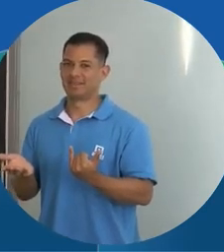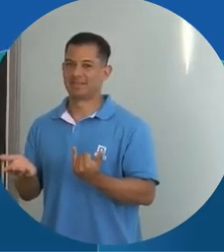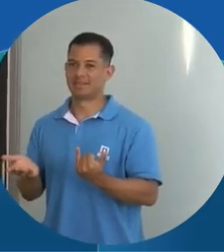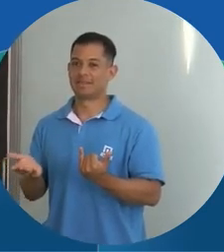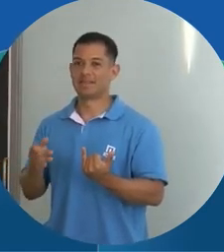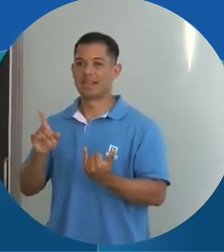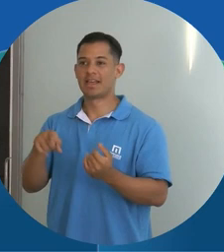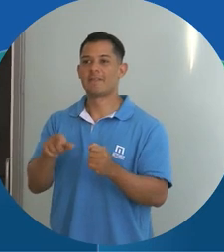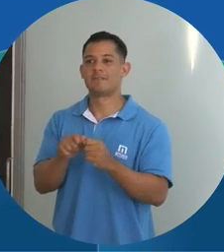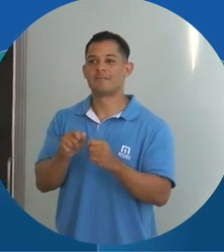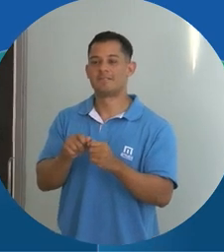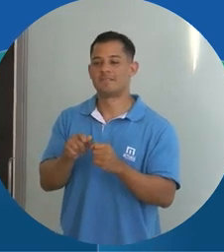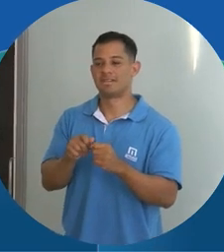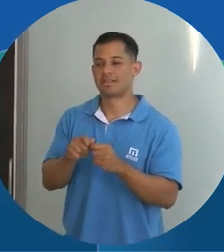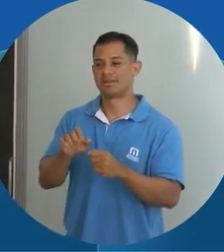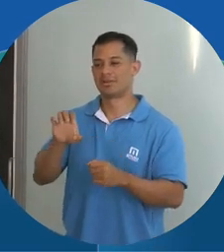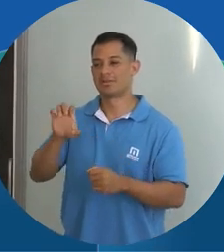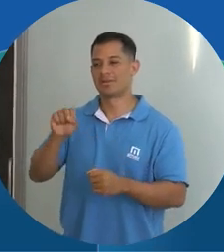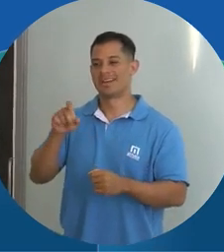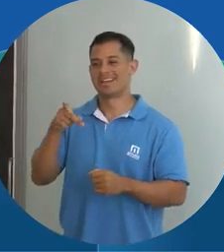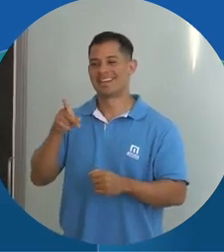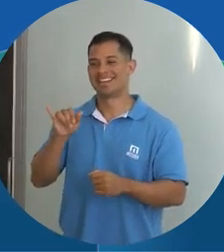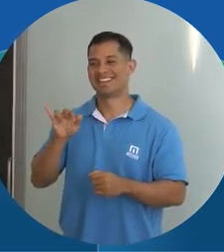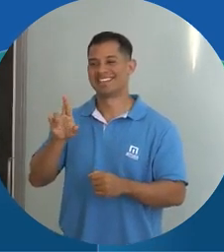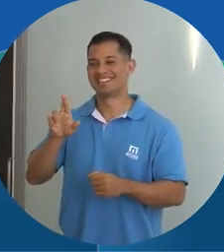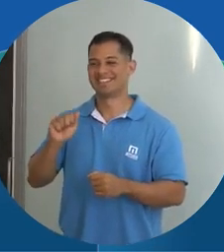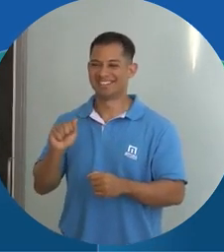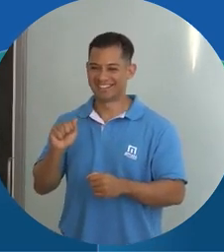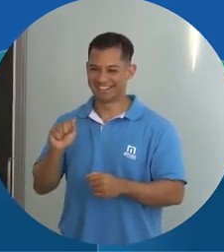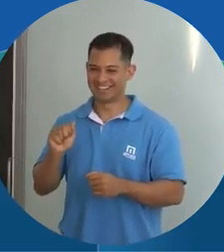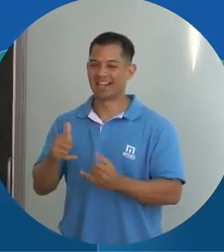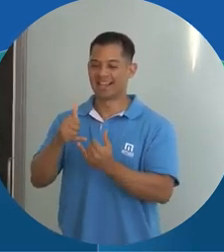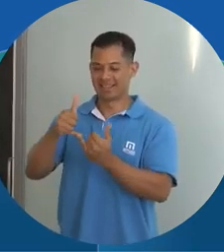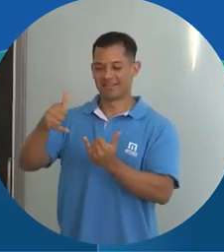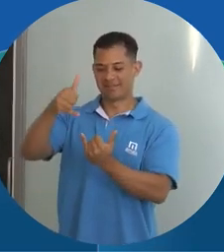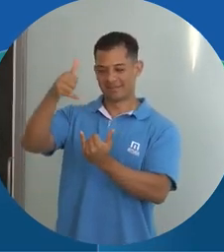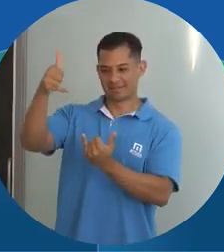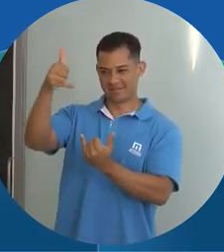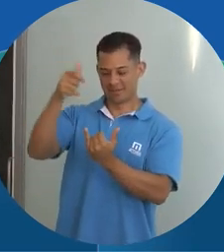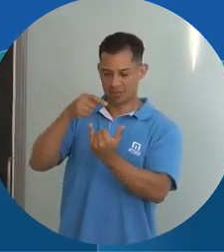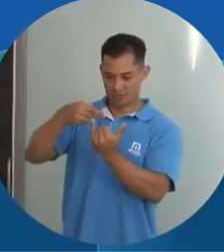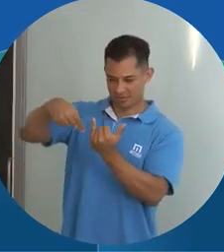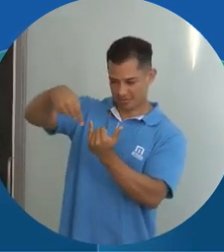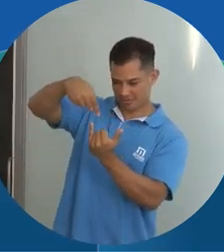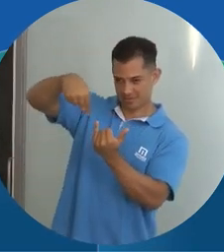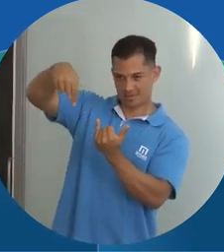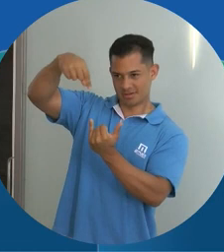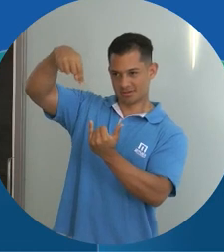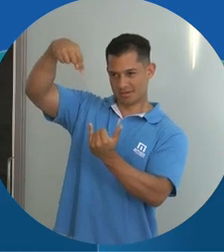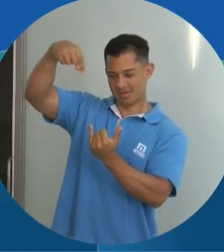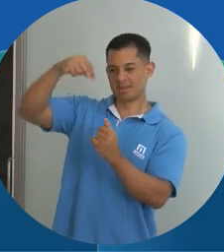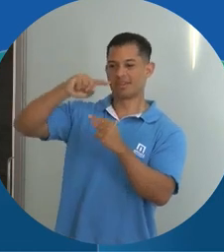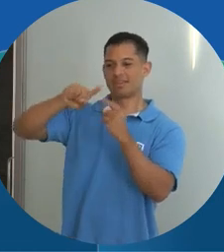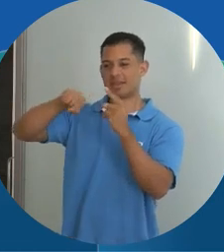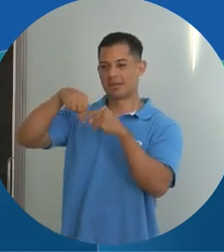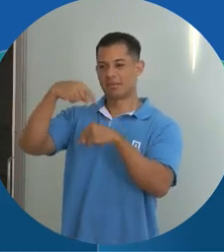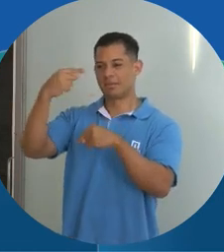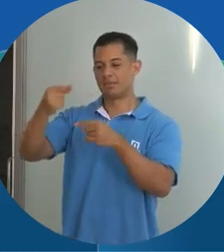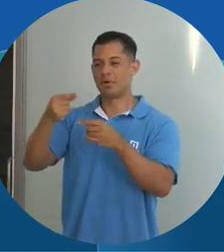é feita uma espira em torno desse fio e é colocado também uma armação